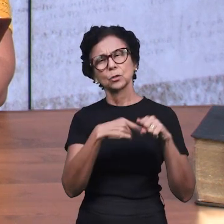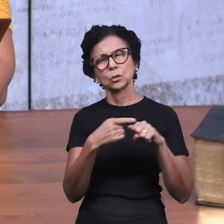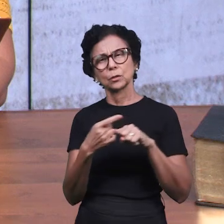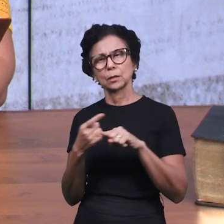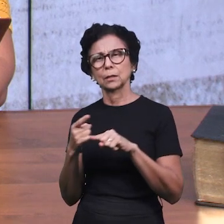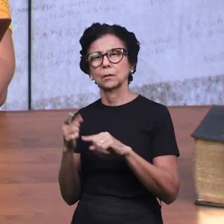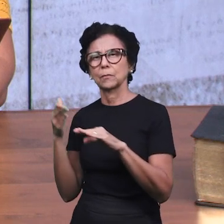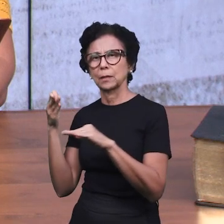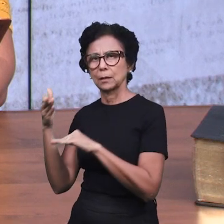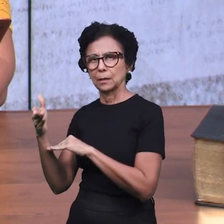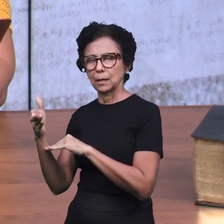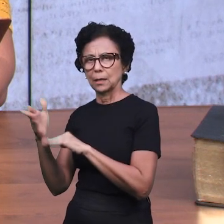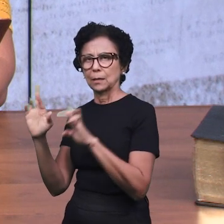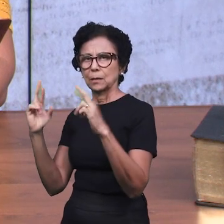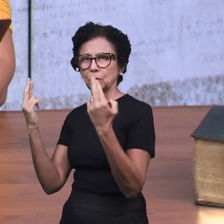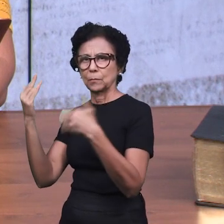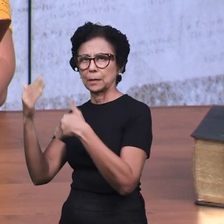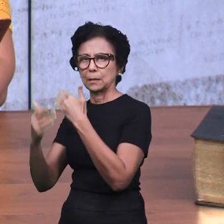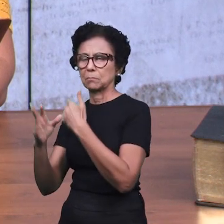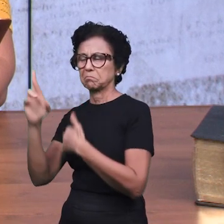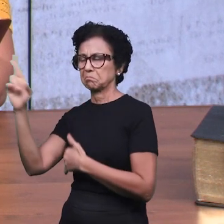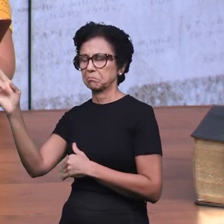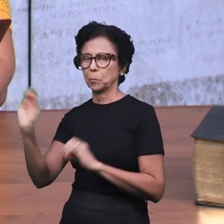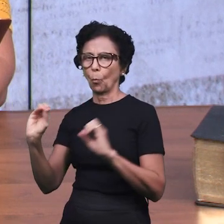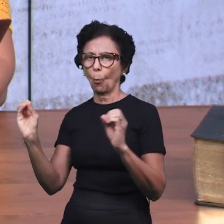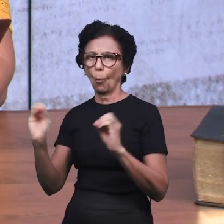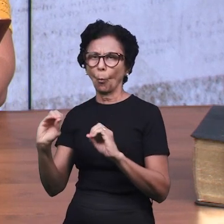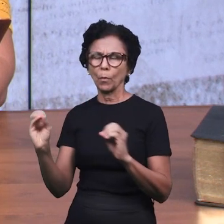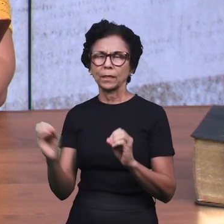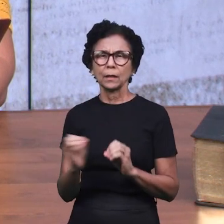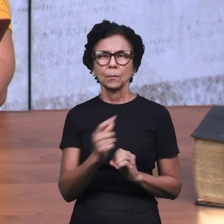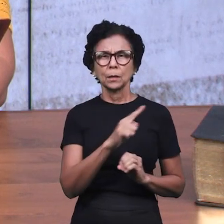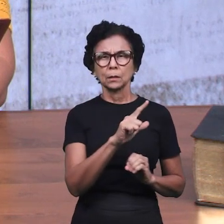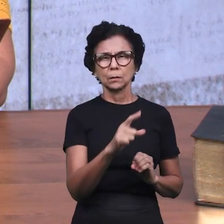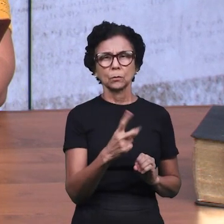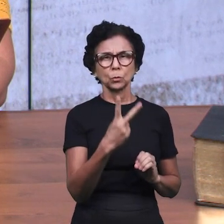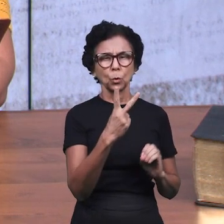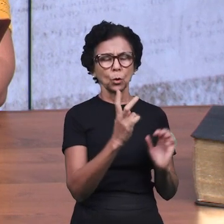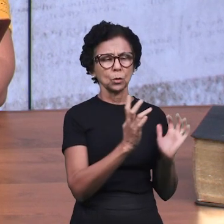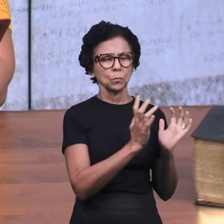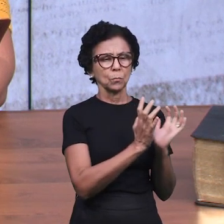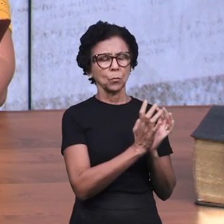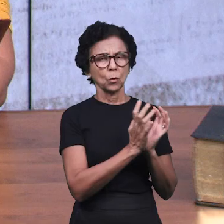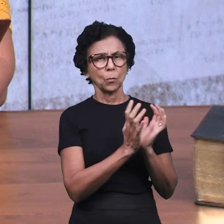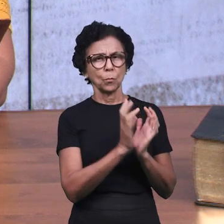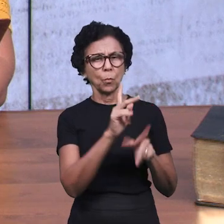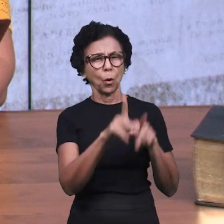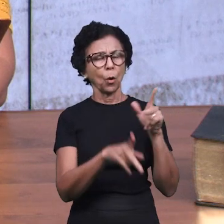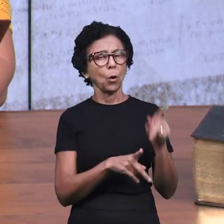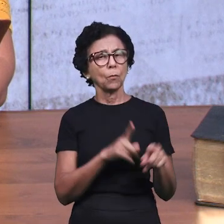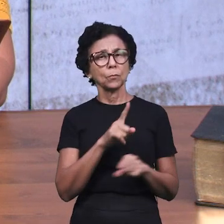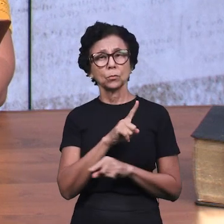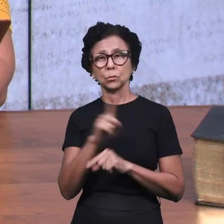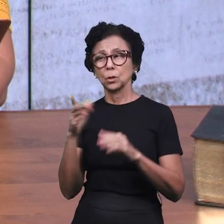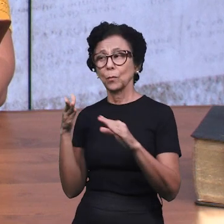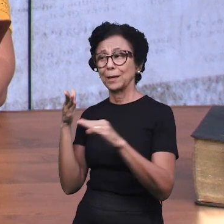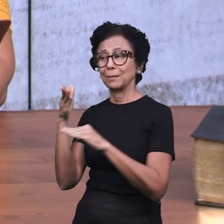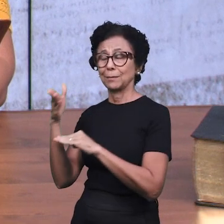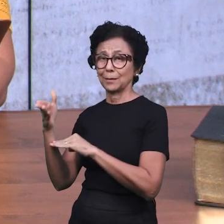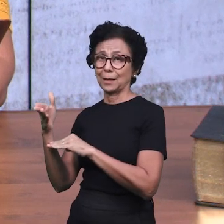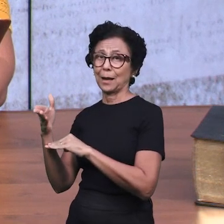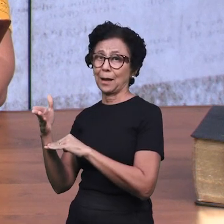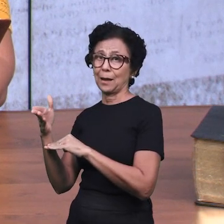do Senhor. Nenhum amonita nem moabita entrará na congregação do Senhor, nem ainda a